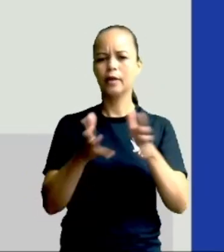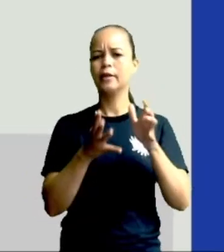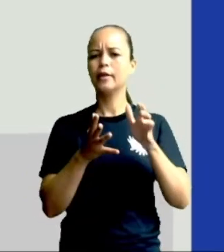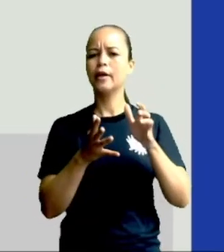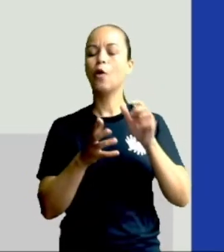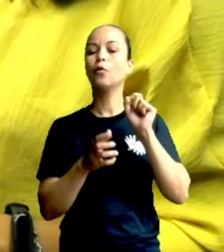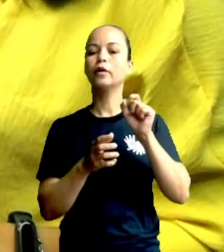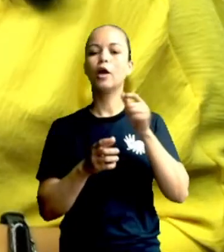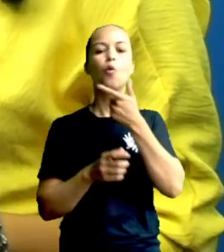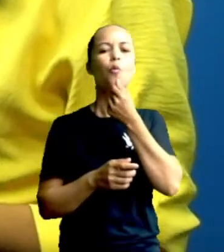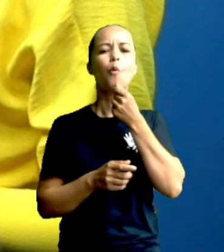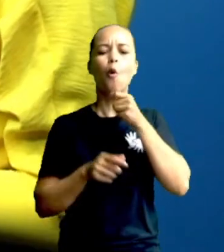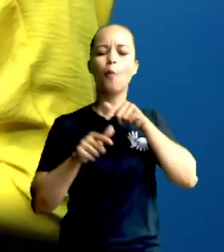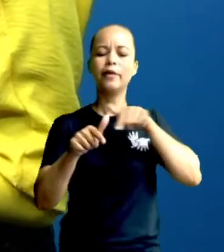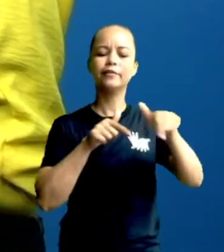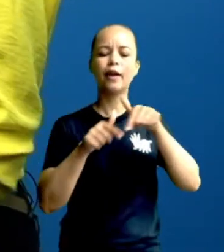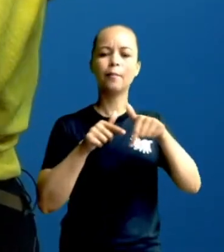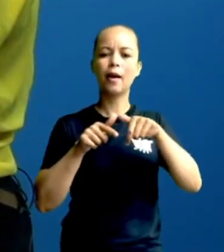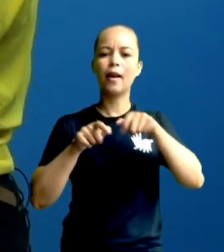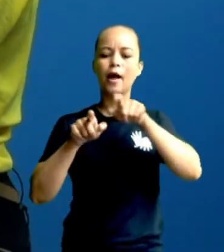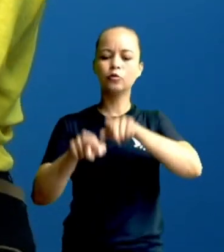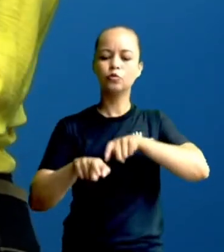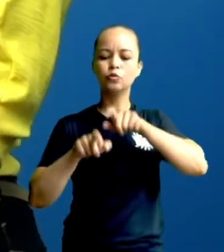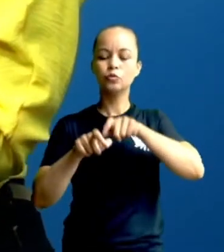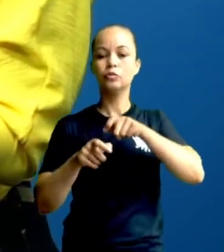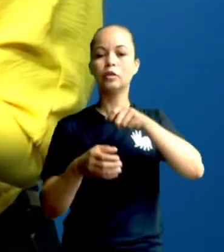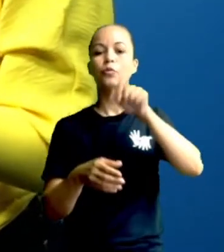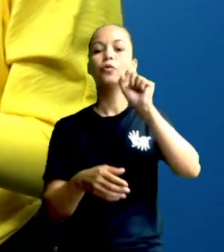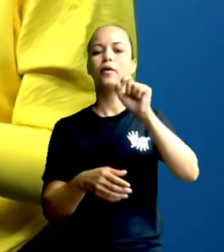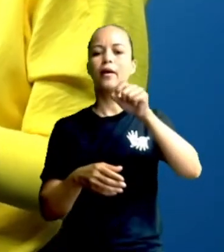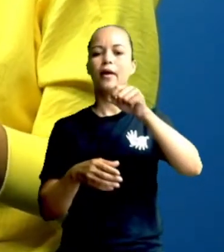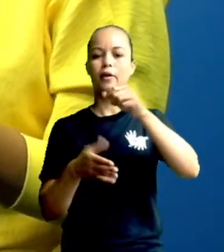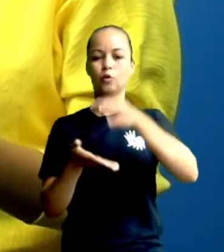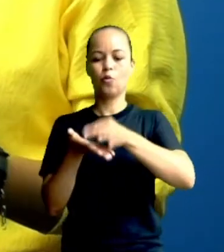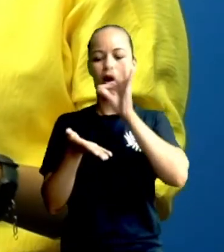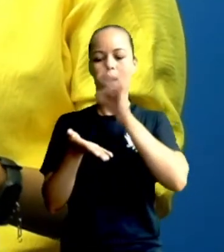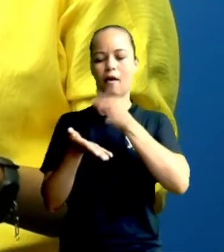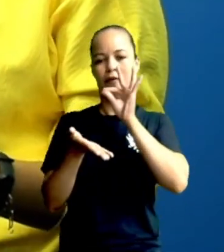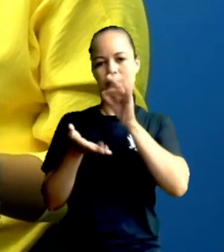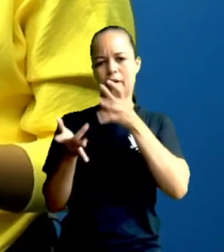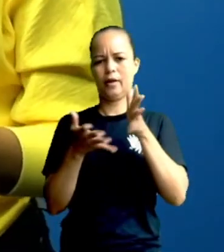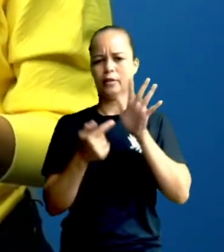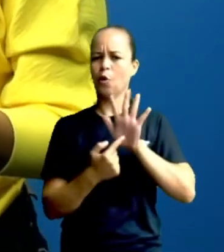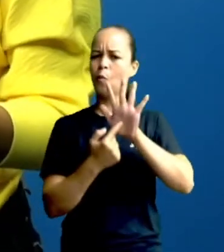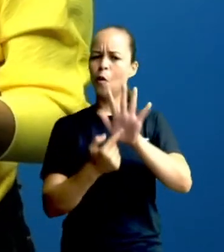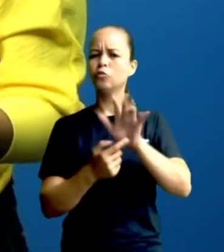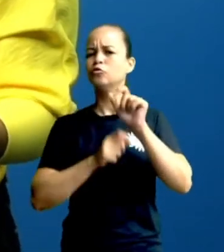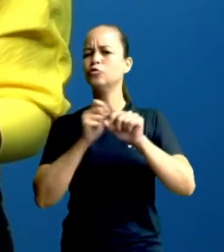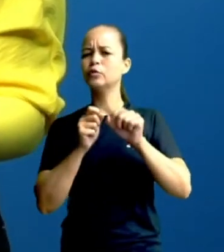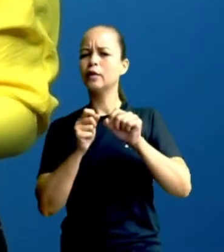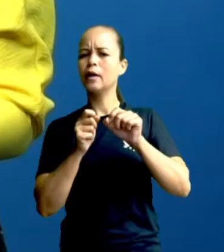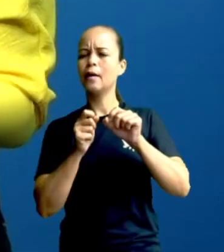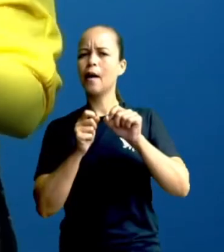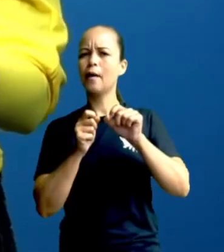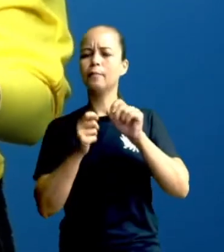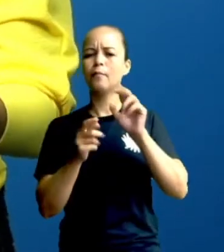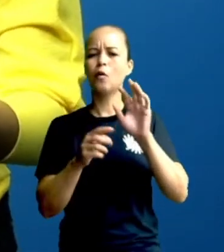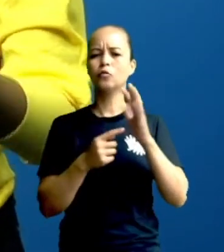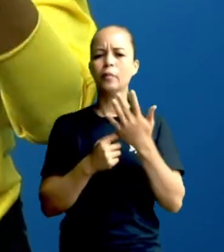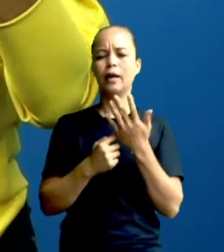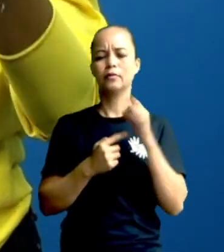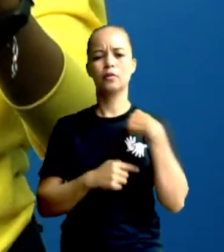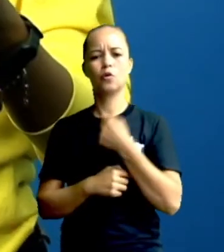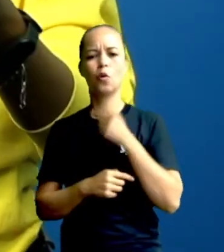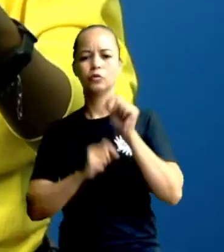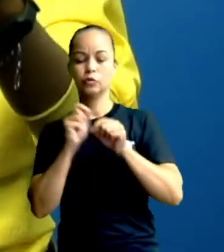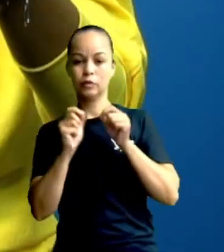aí? Um trabalhador, ele já retratava. E o que é que isso traz para a gente? Vários artistas